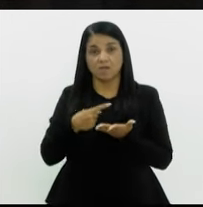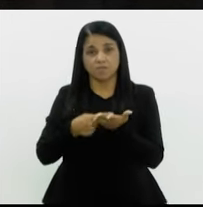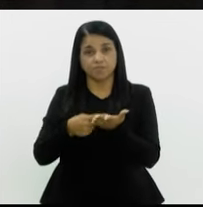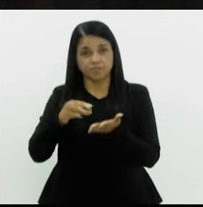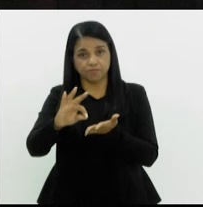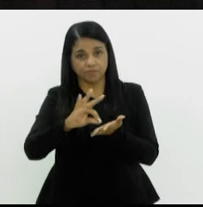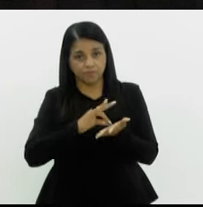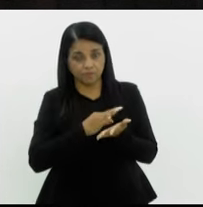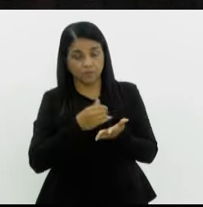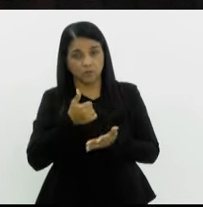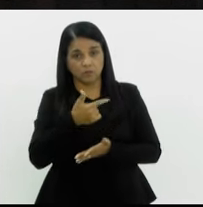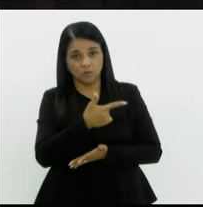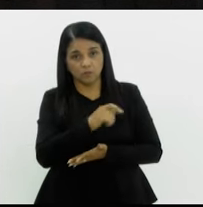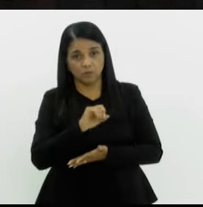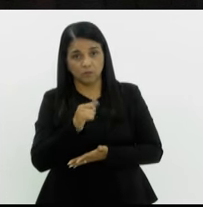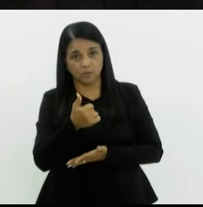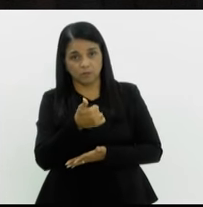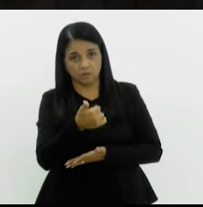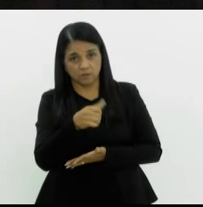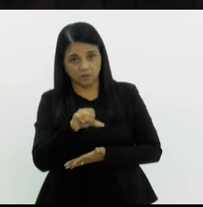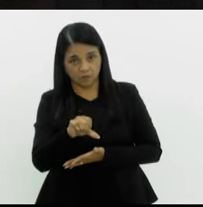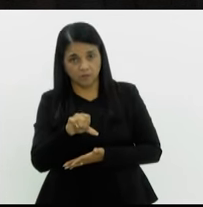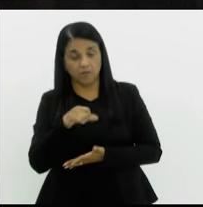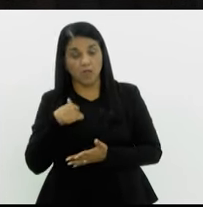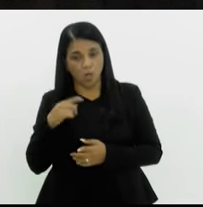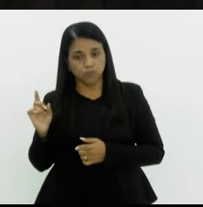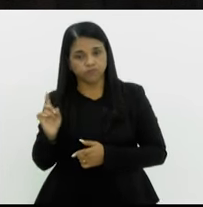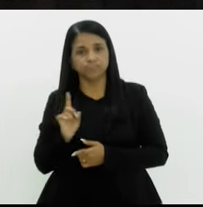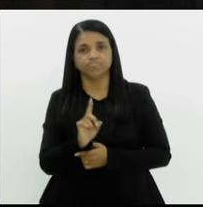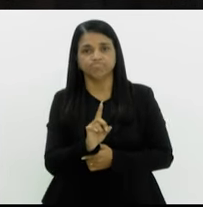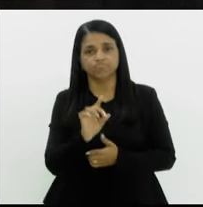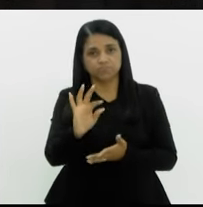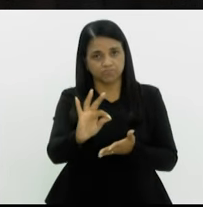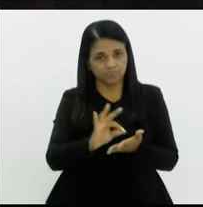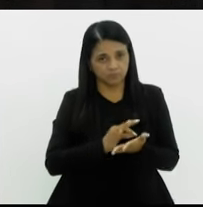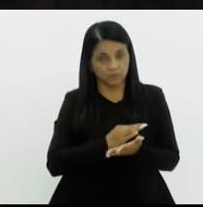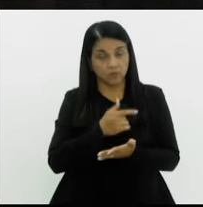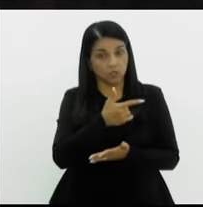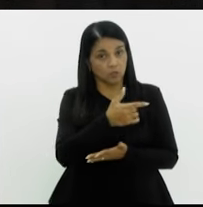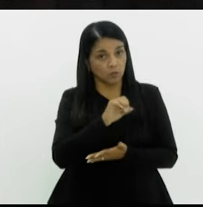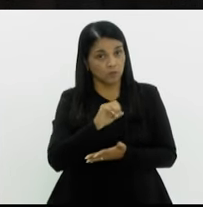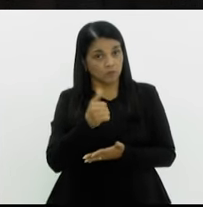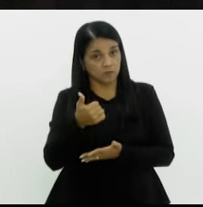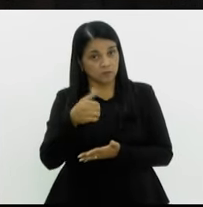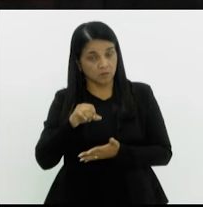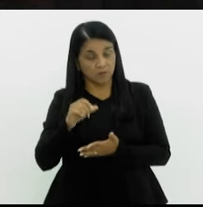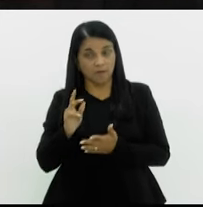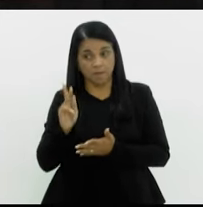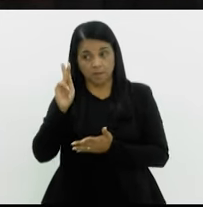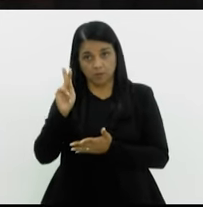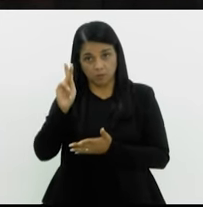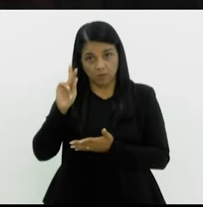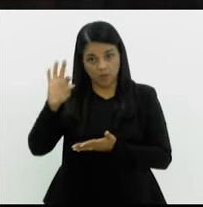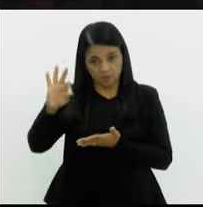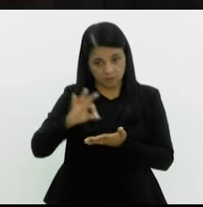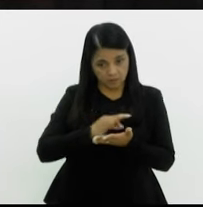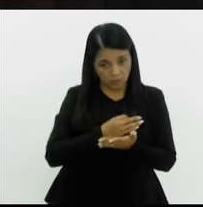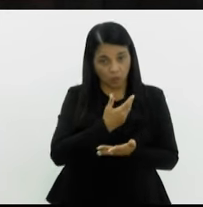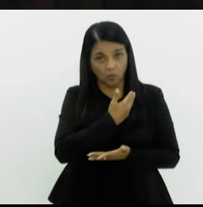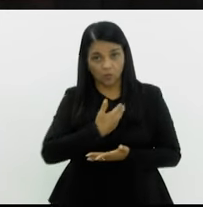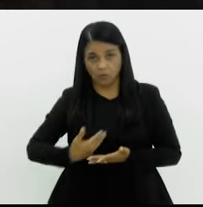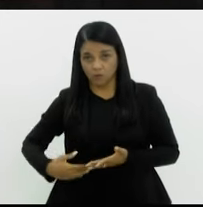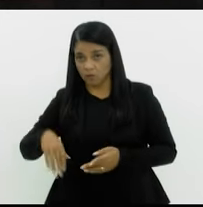2019. Eu tive presente nessa assinatura. Assinou a Petrobras, o governo